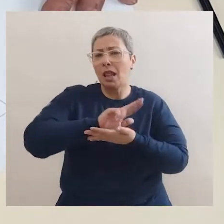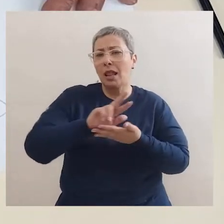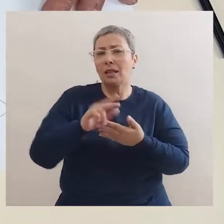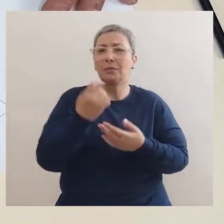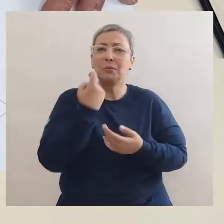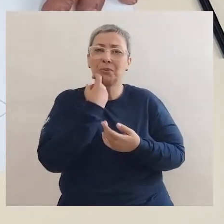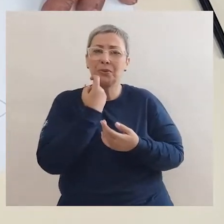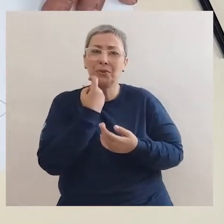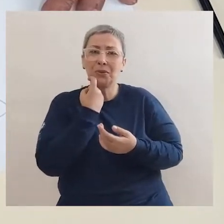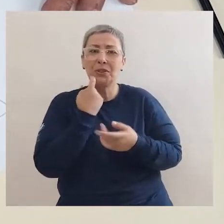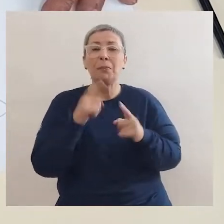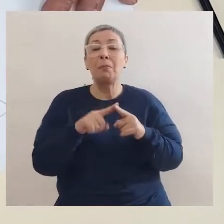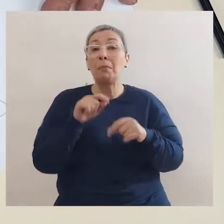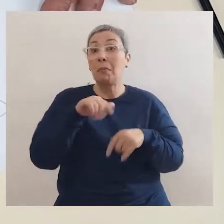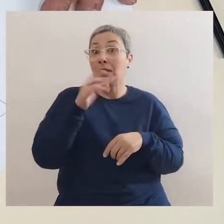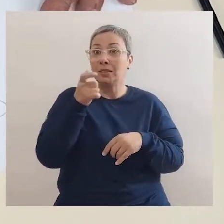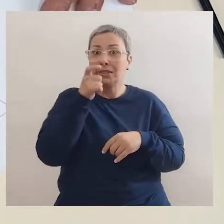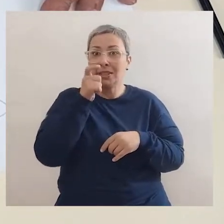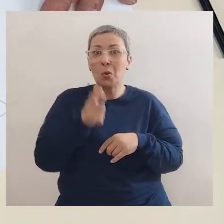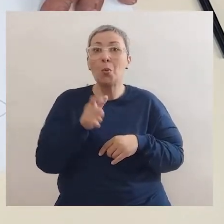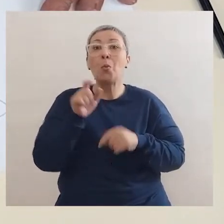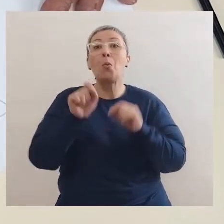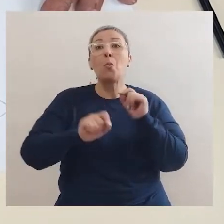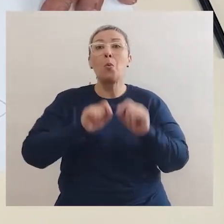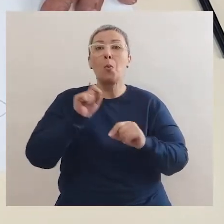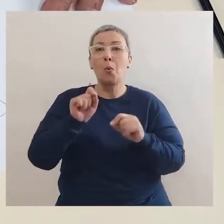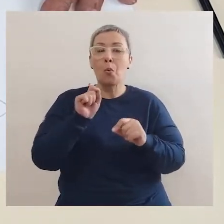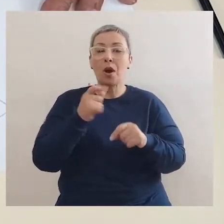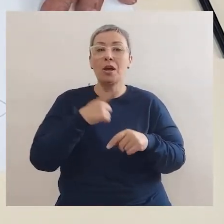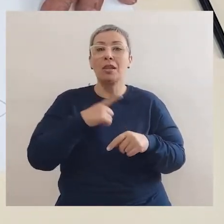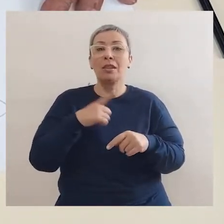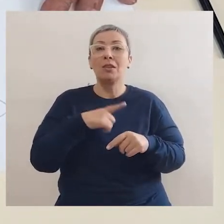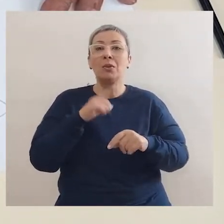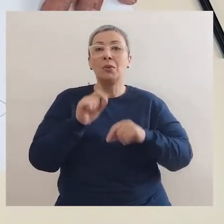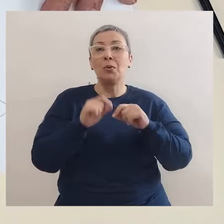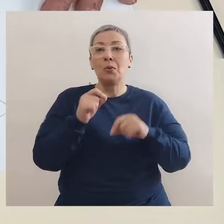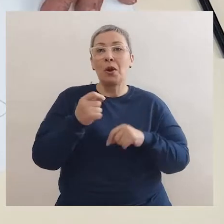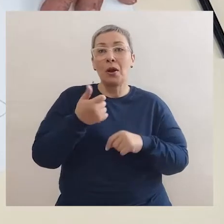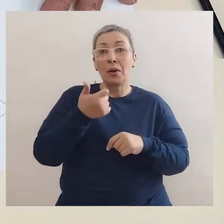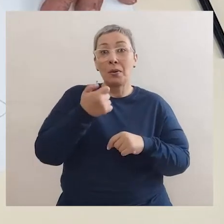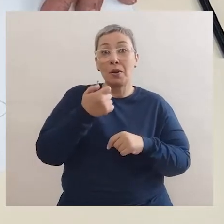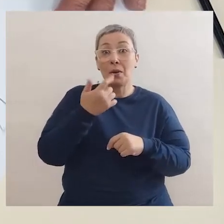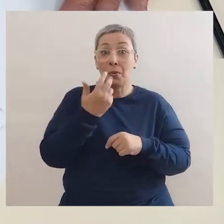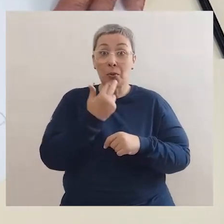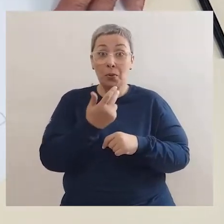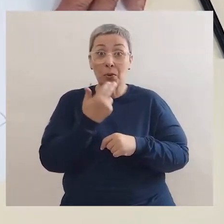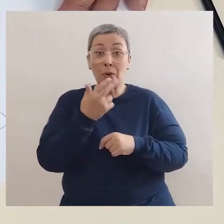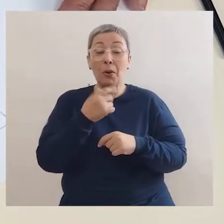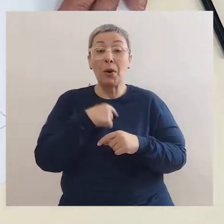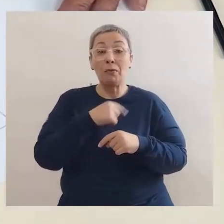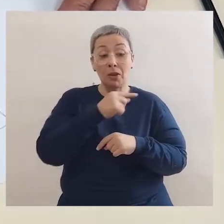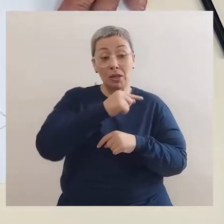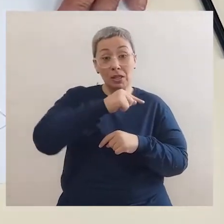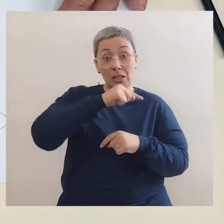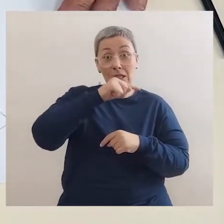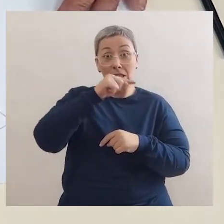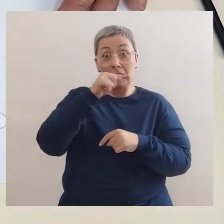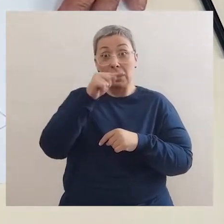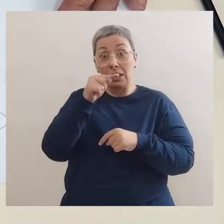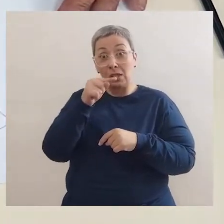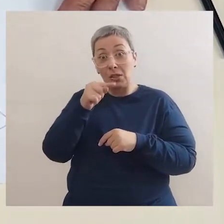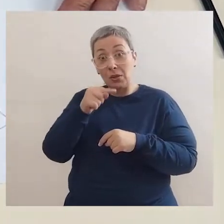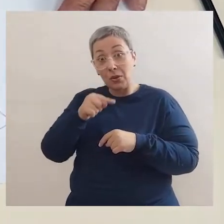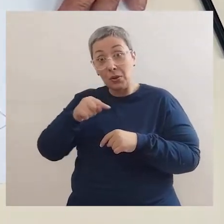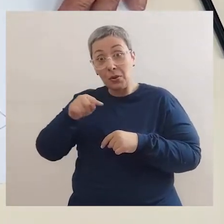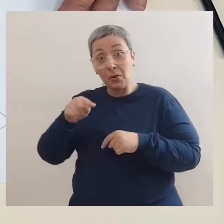e contorne o seu peixinho, né? Então, ó, contornar o peixinho e